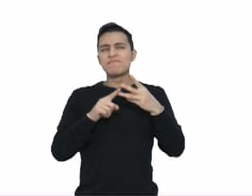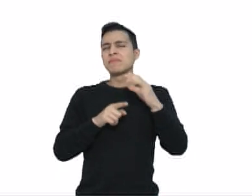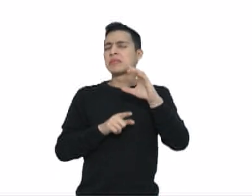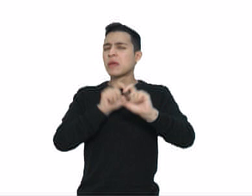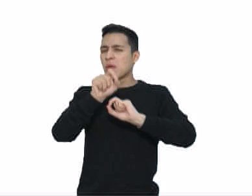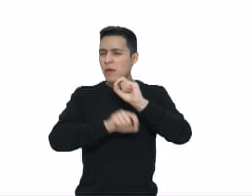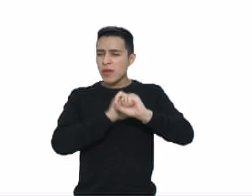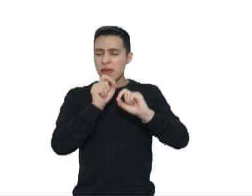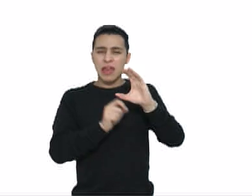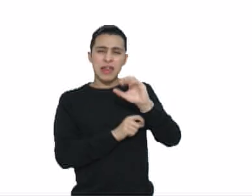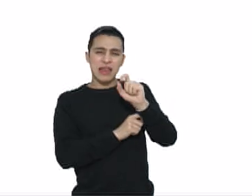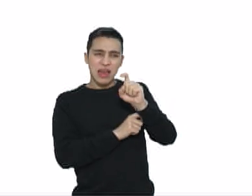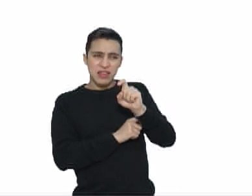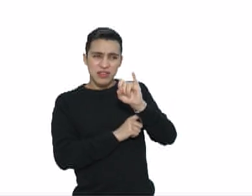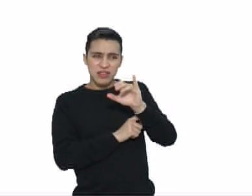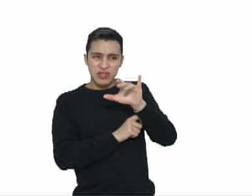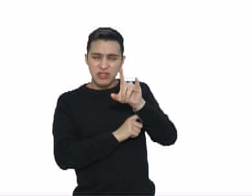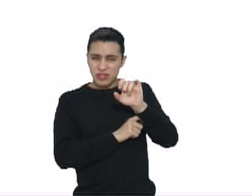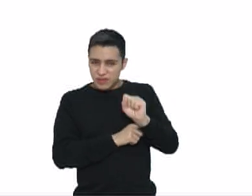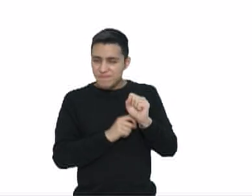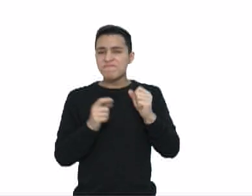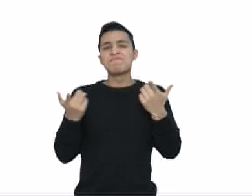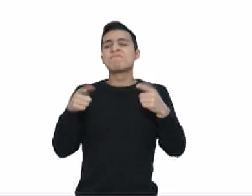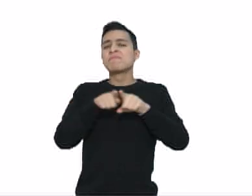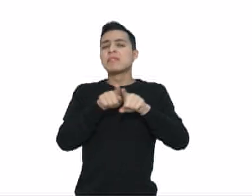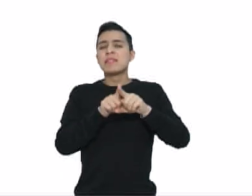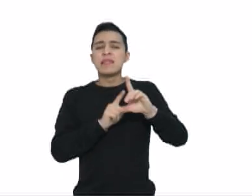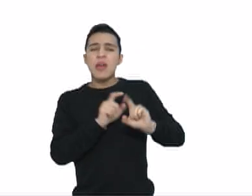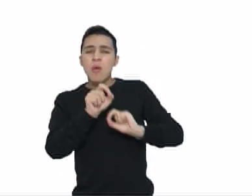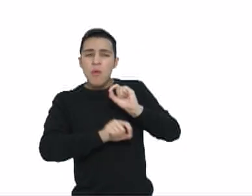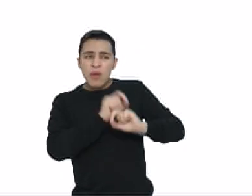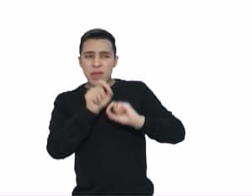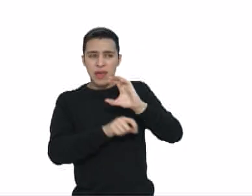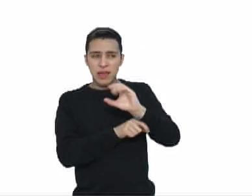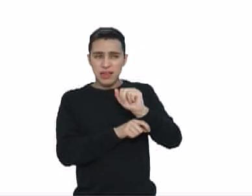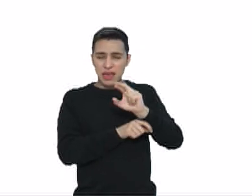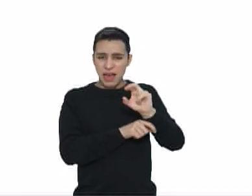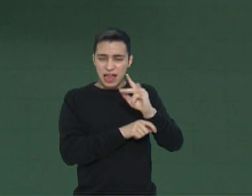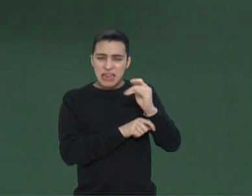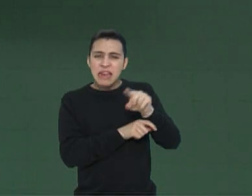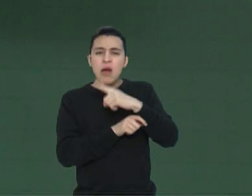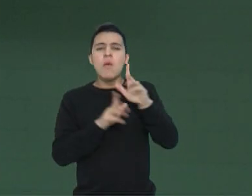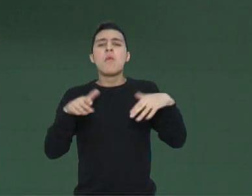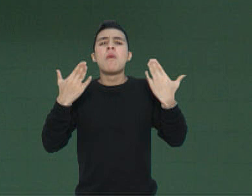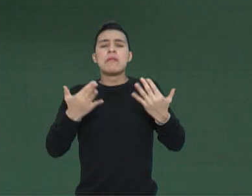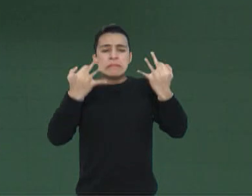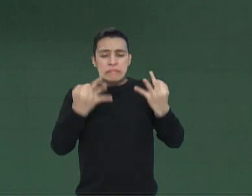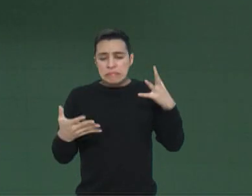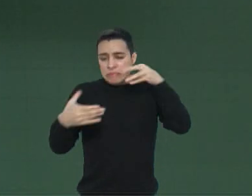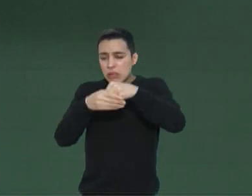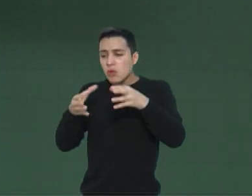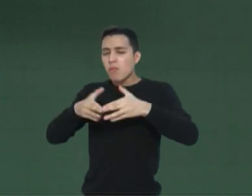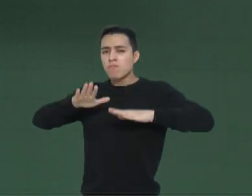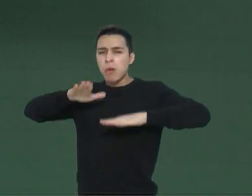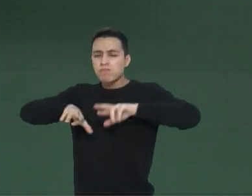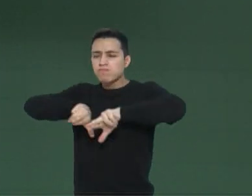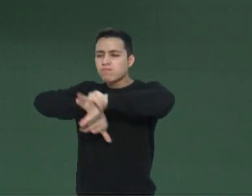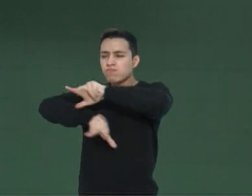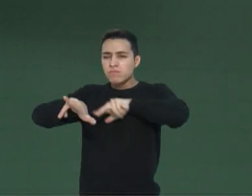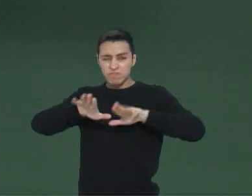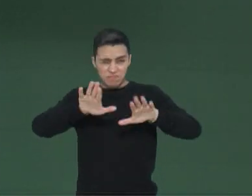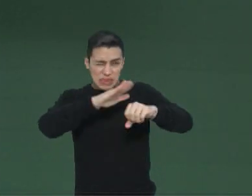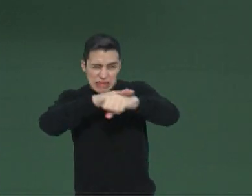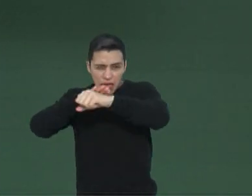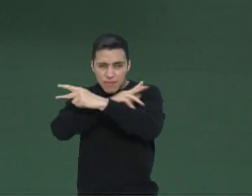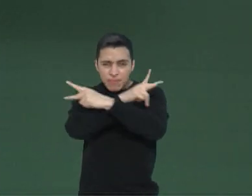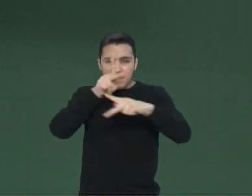nós temos cachixis. E na alternativa D, nós temos carrilhão. Qual será que é o membranofone? Você terá um tempinho